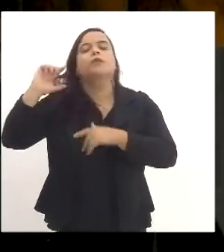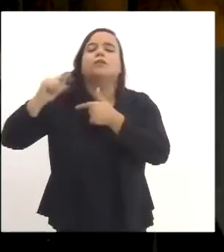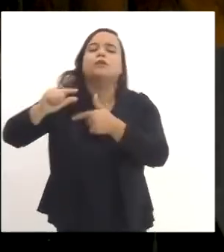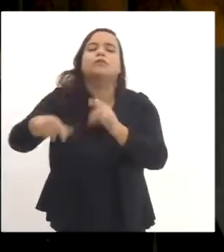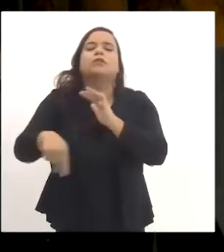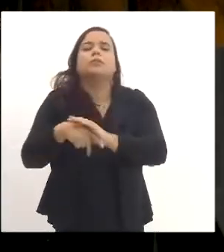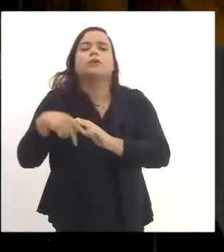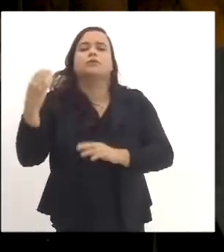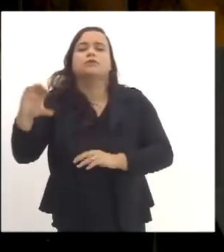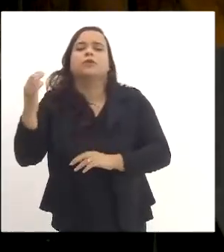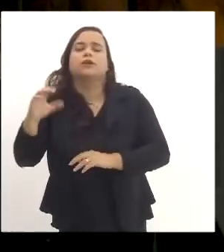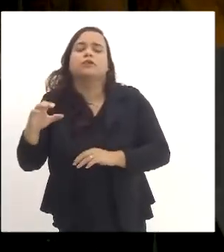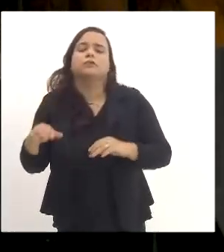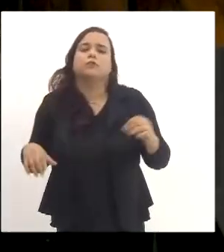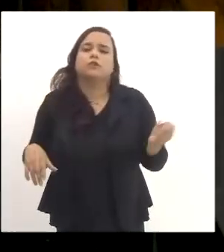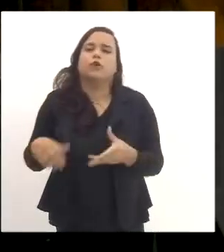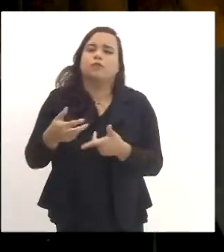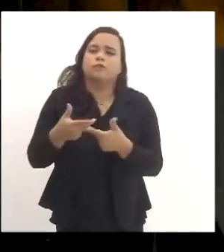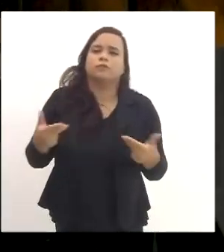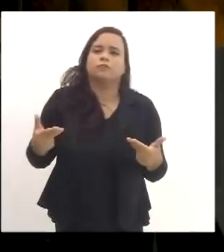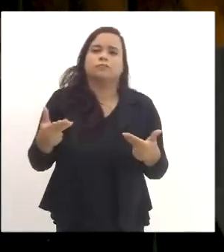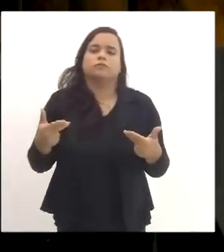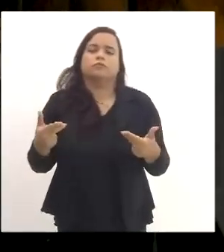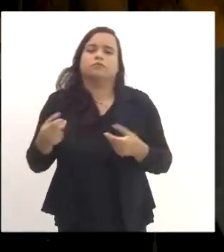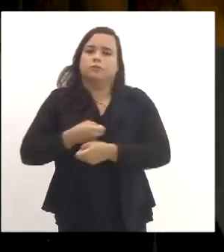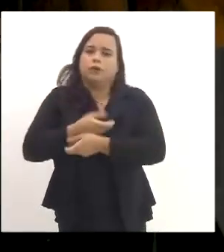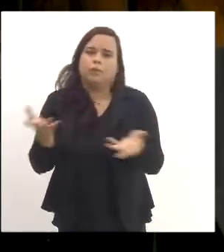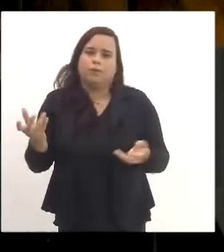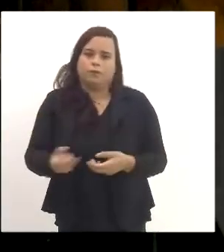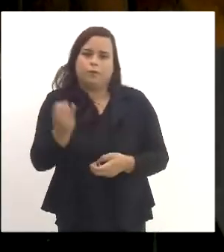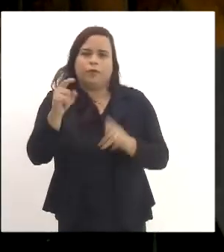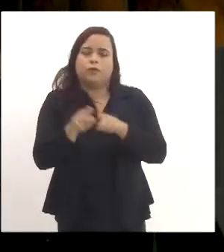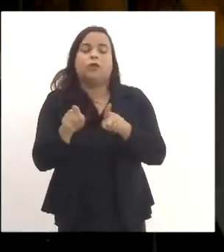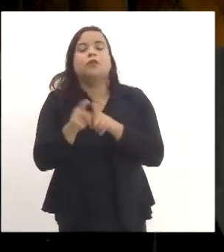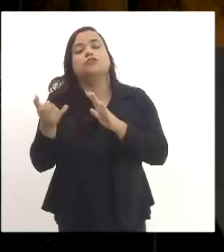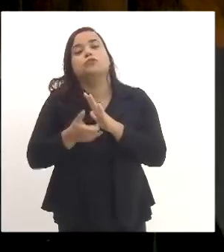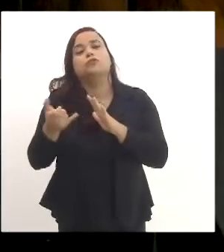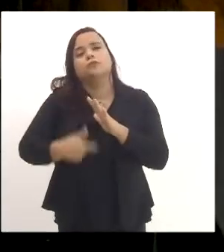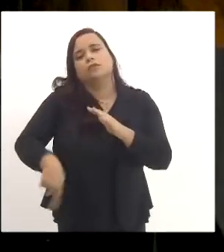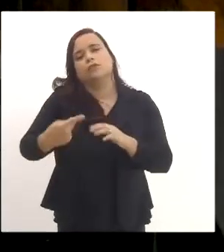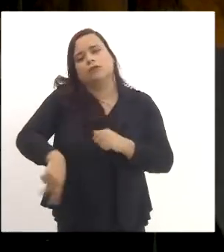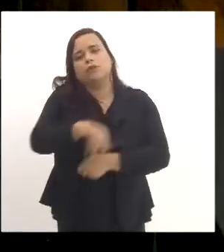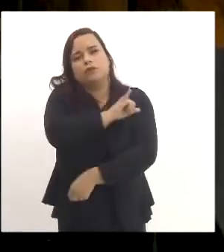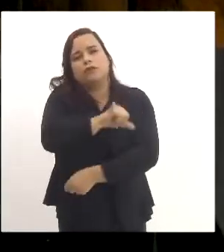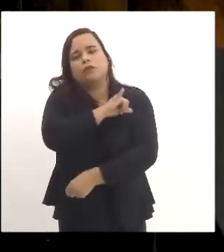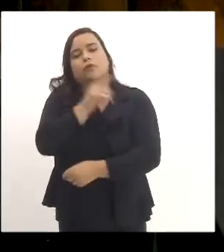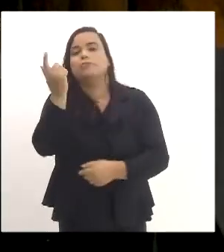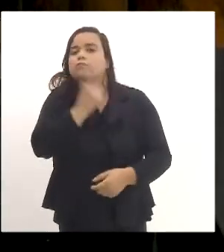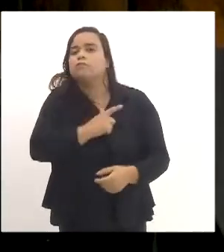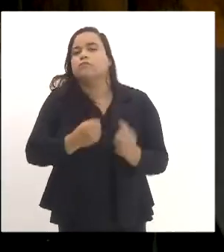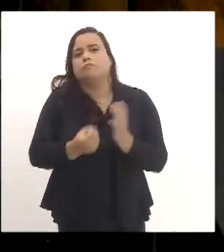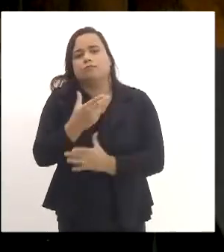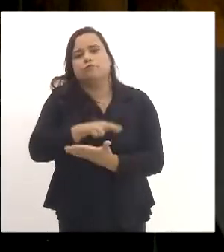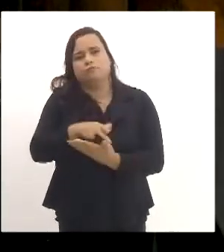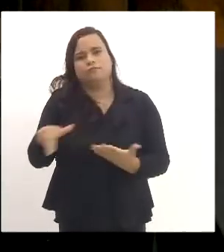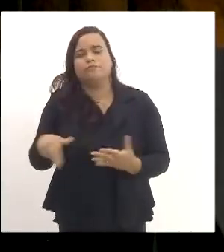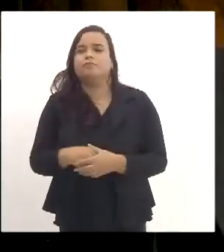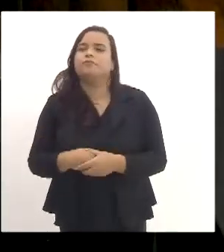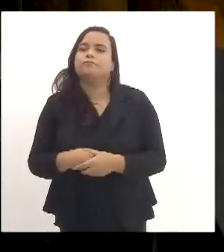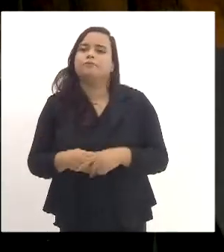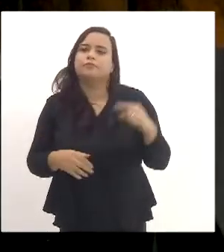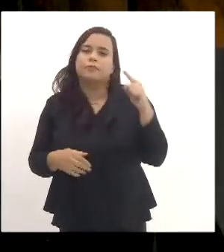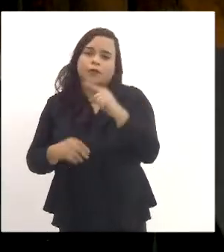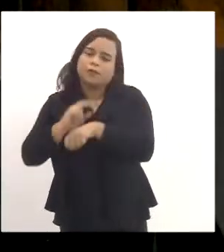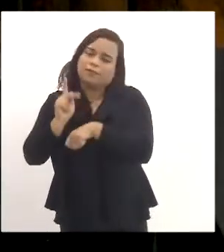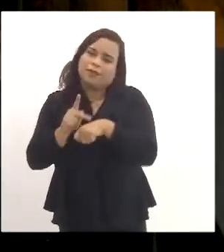da ciência, do ensino superior e da inovação também das instituições do Rio de Janeiro, têm conseguido adquirir. Portugal, como